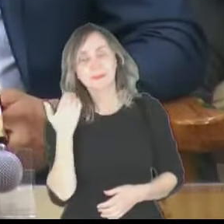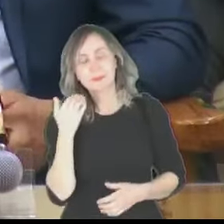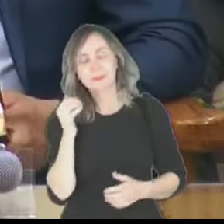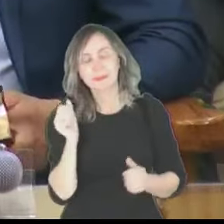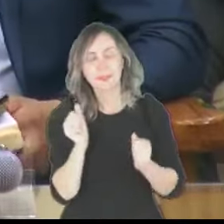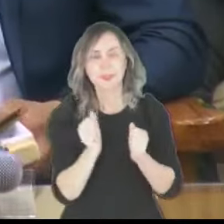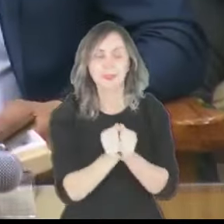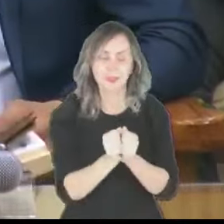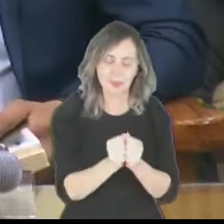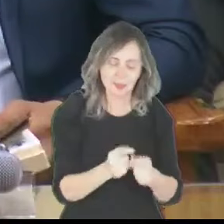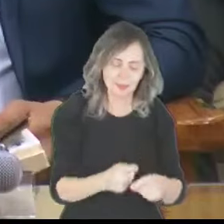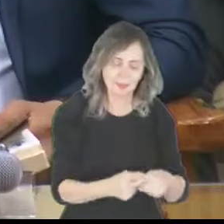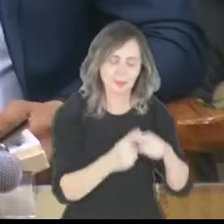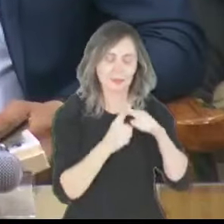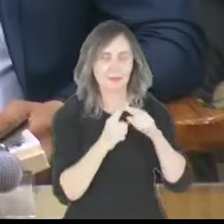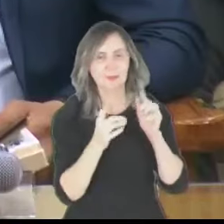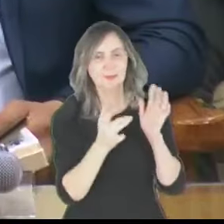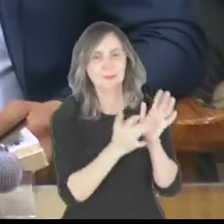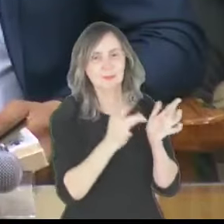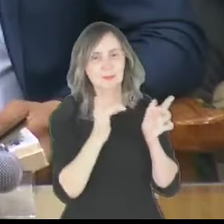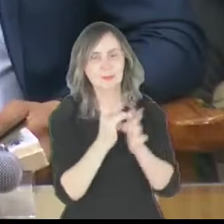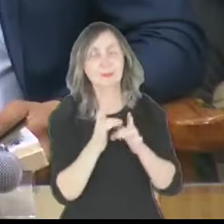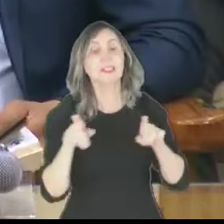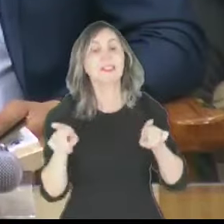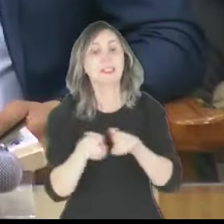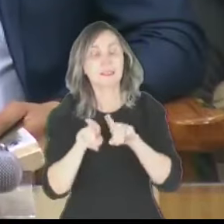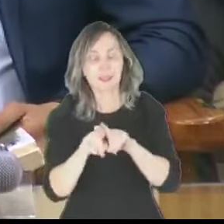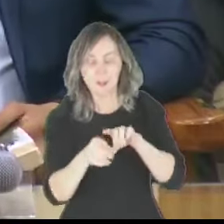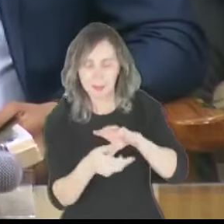com Ele também nós ressuscitamos.